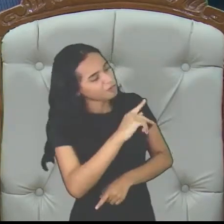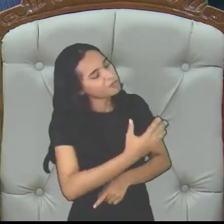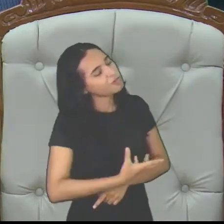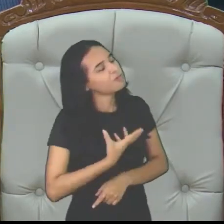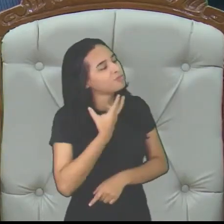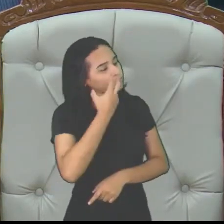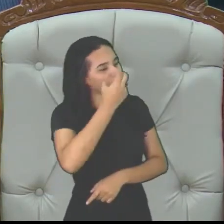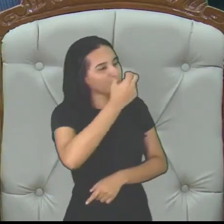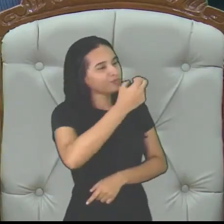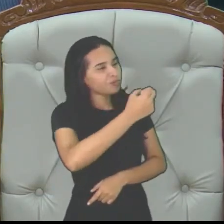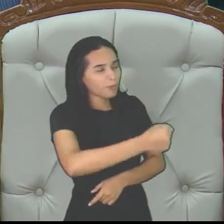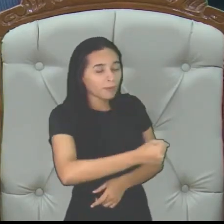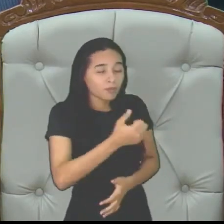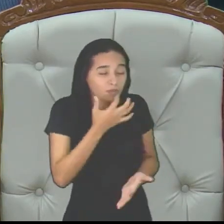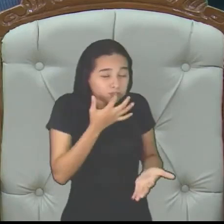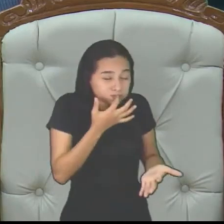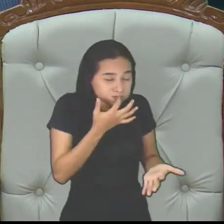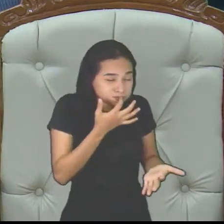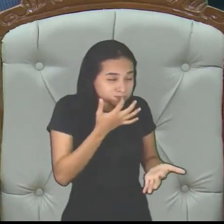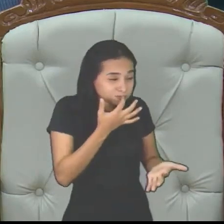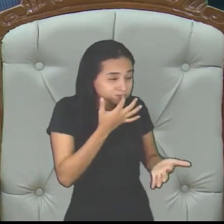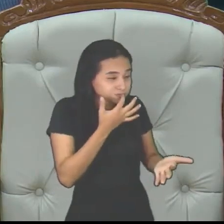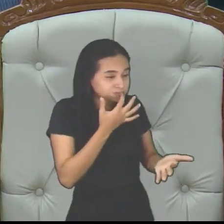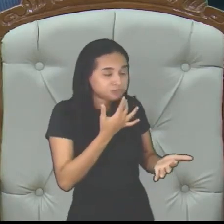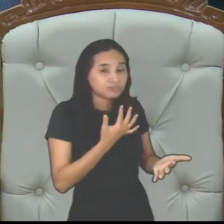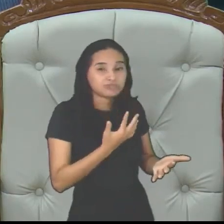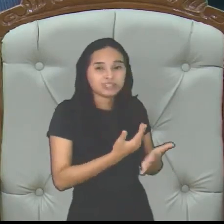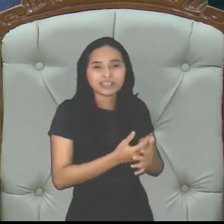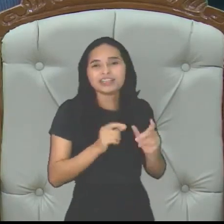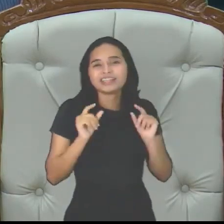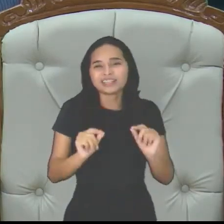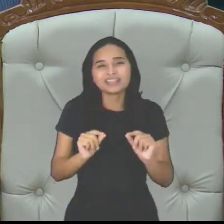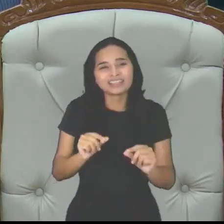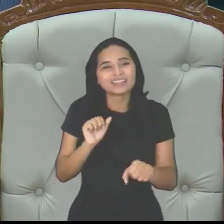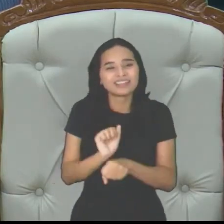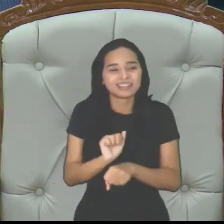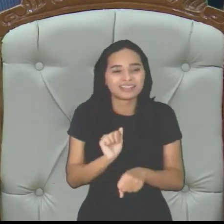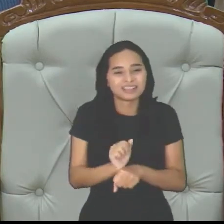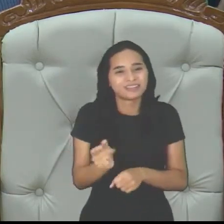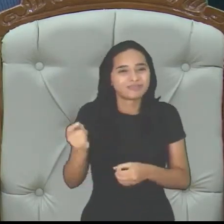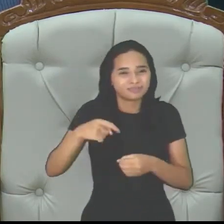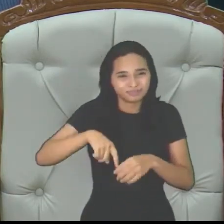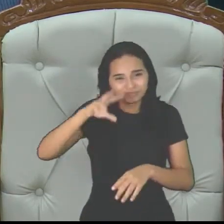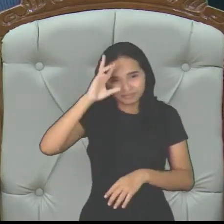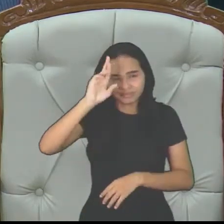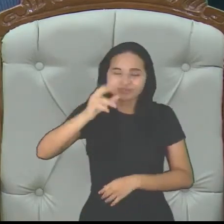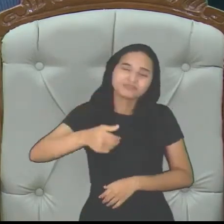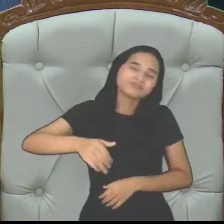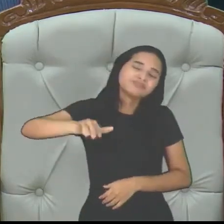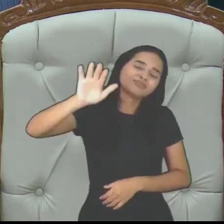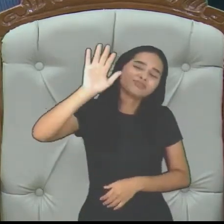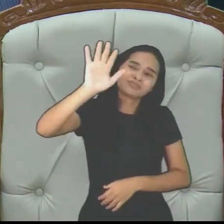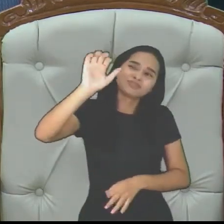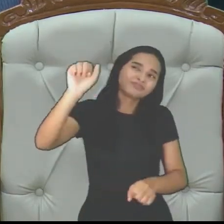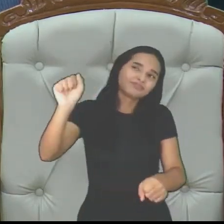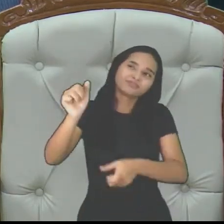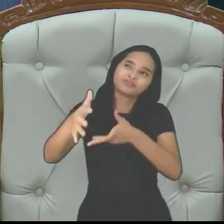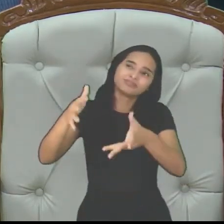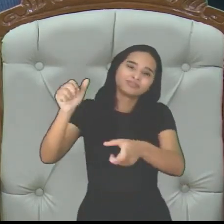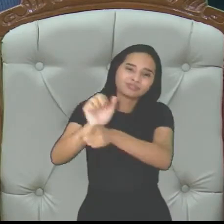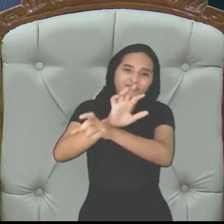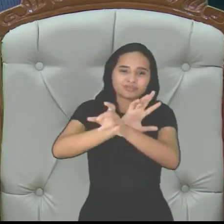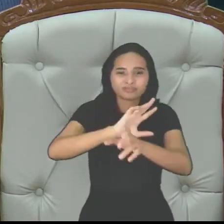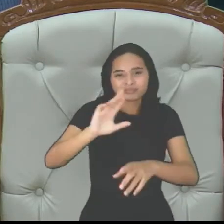redenção está muito próxima. Quem está aguardando a volta do Senhor, levanta as mãos e glorifica o nome